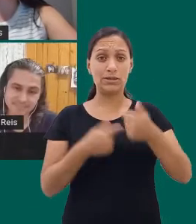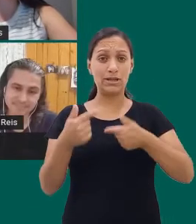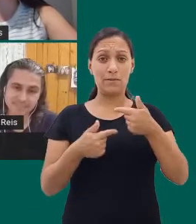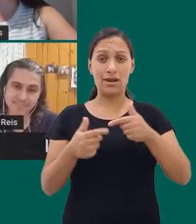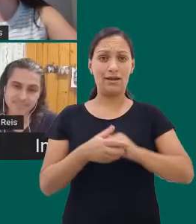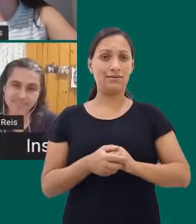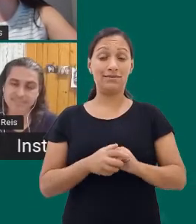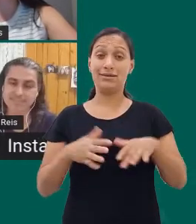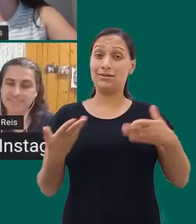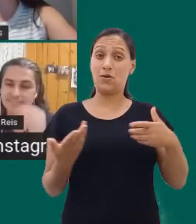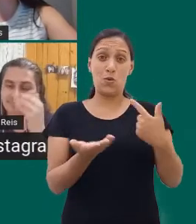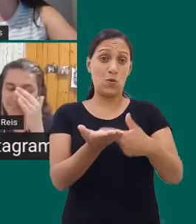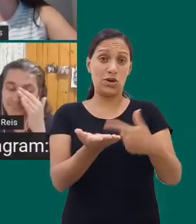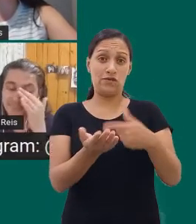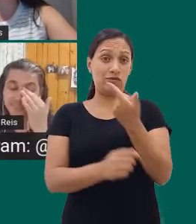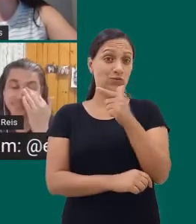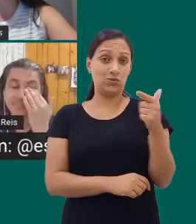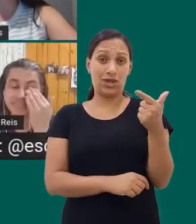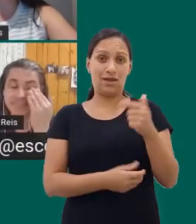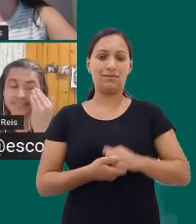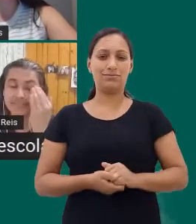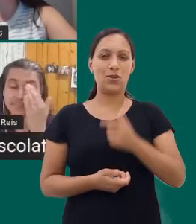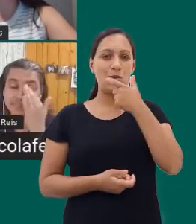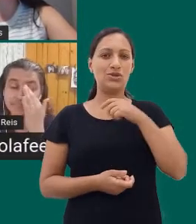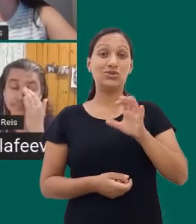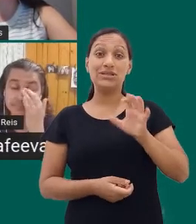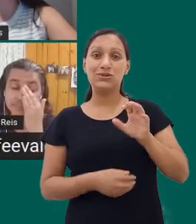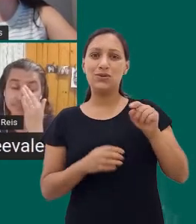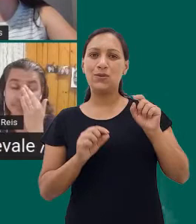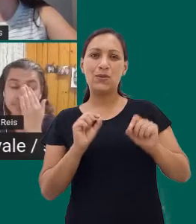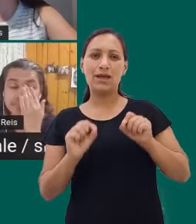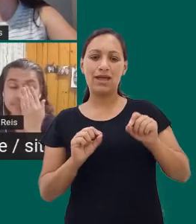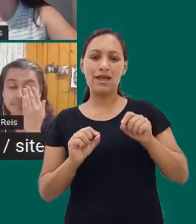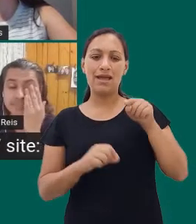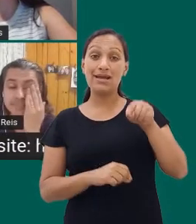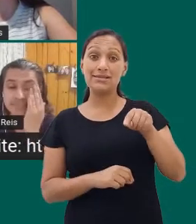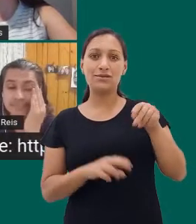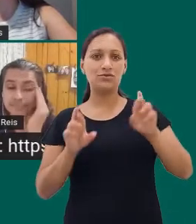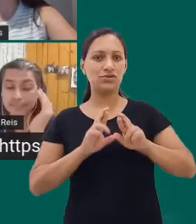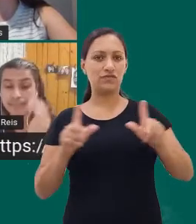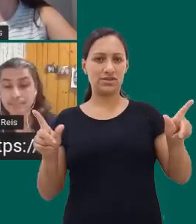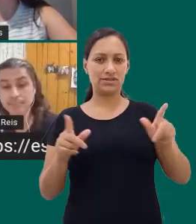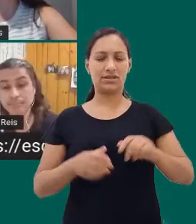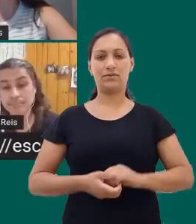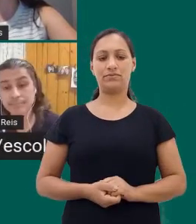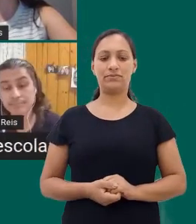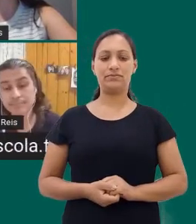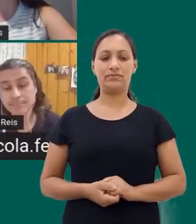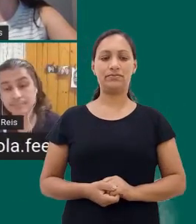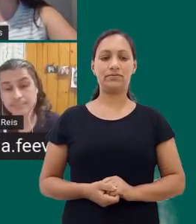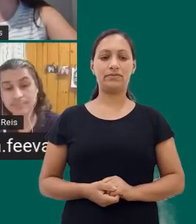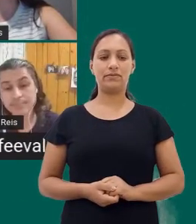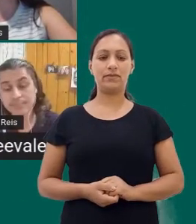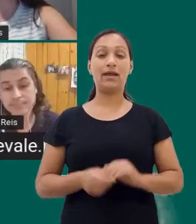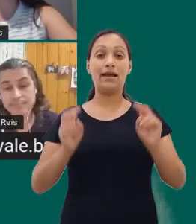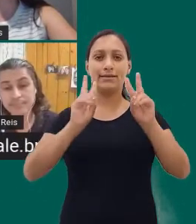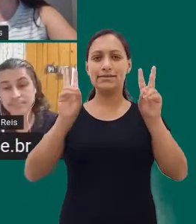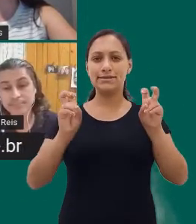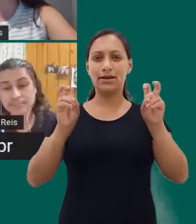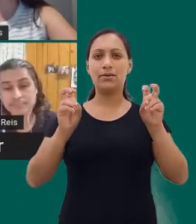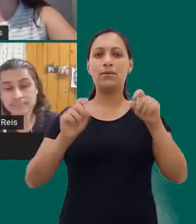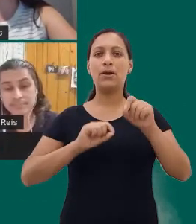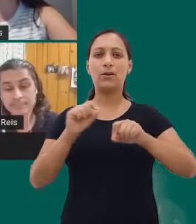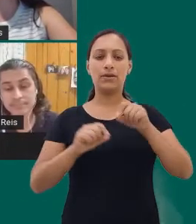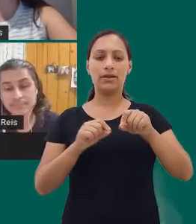livro. Então, eu acho que esse tenho certeza, esse é o diferencial, né? E a questão toda ela